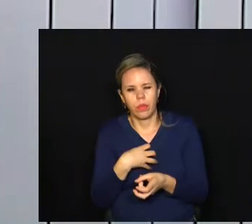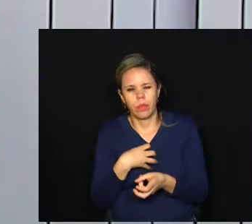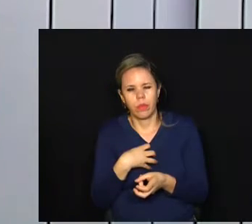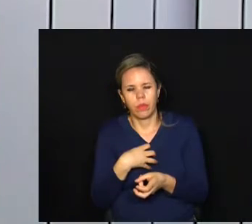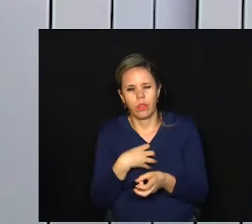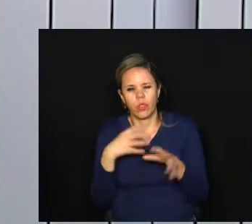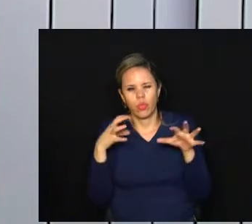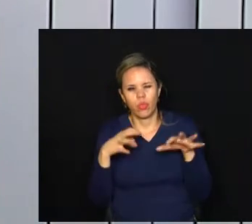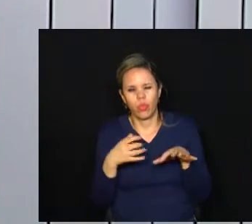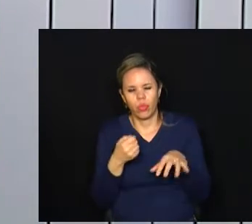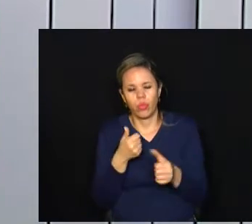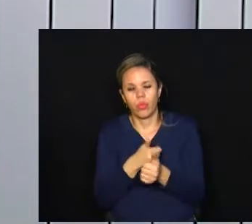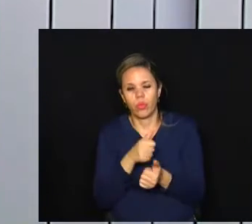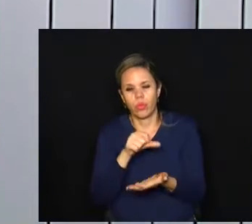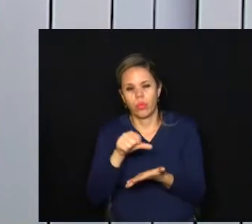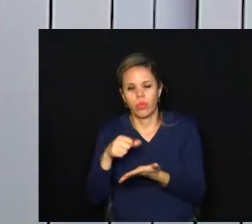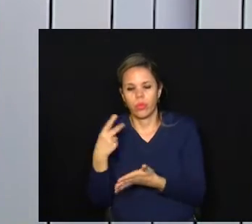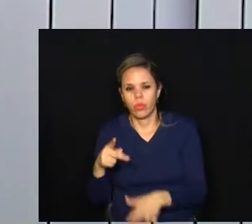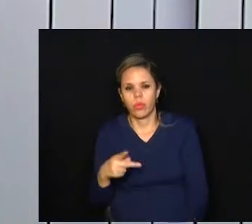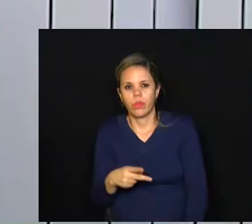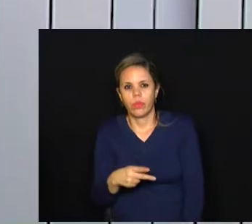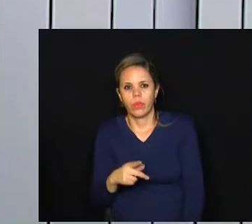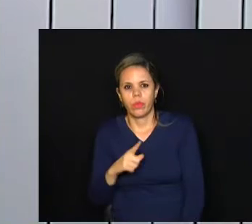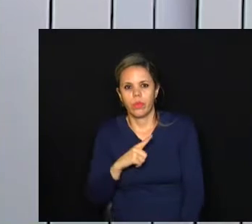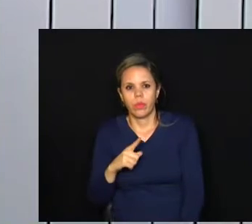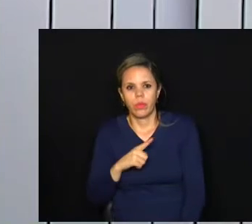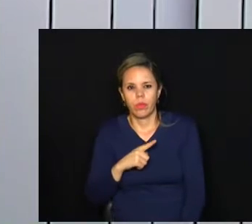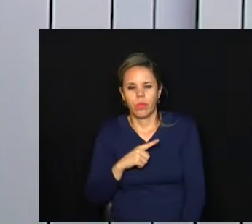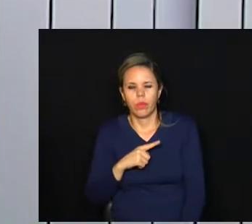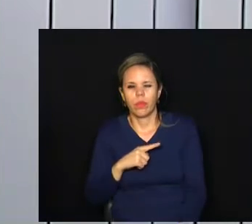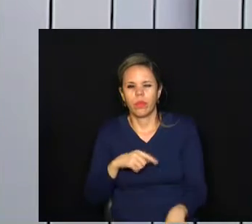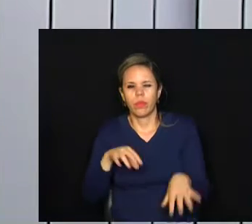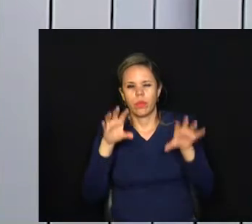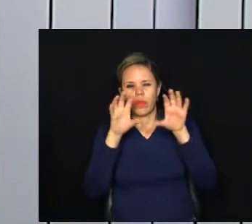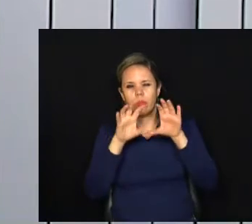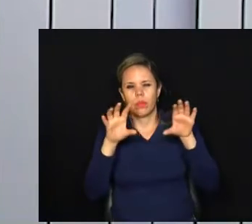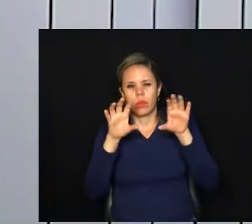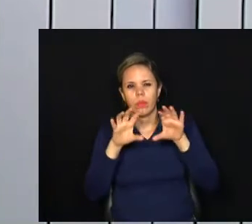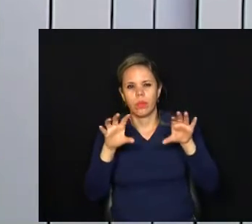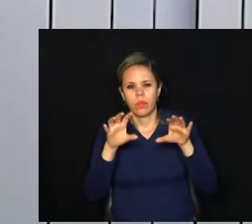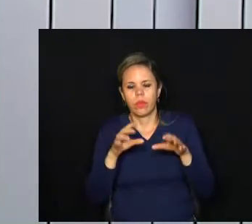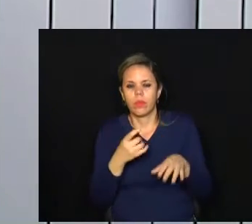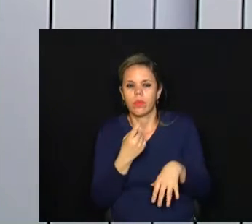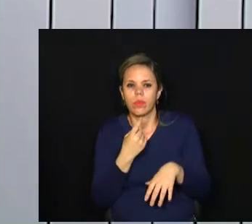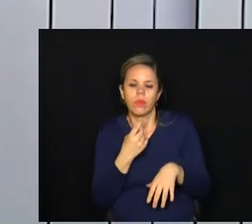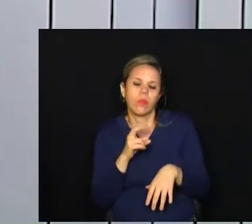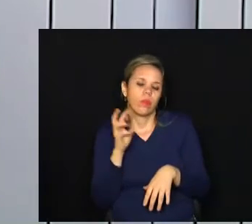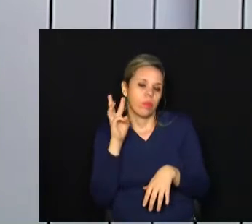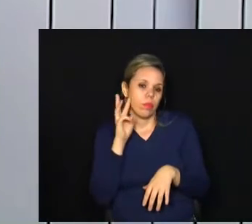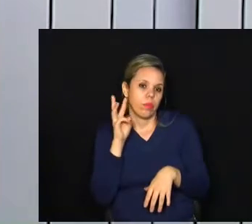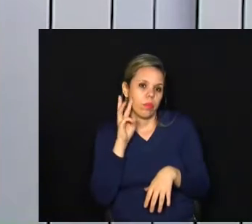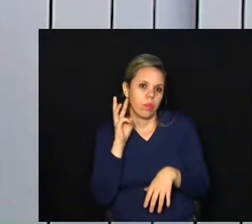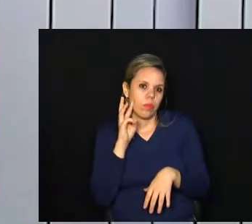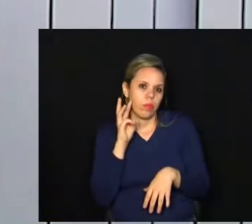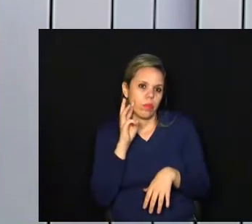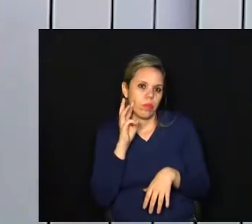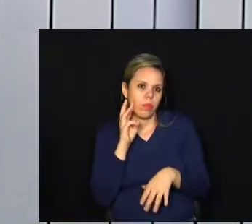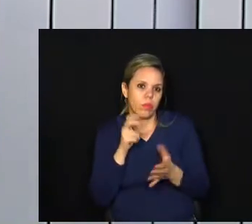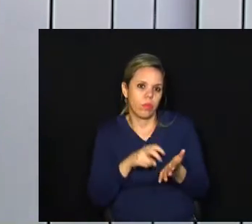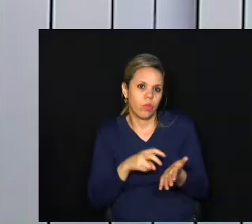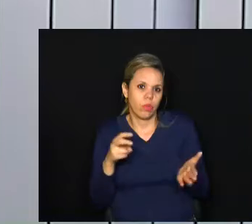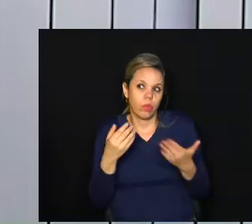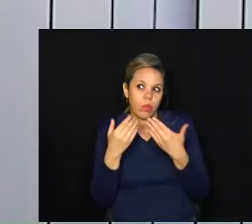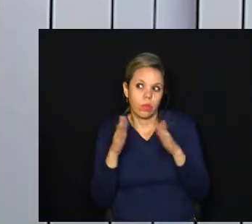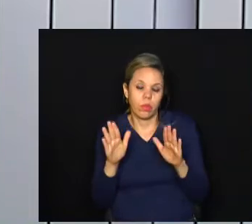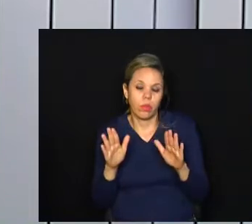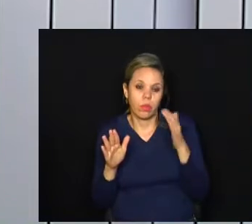uma chuvinha aí na sua região. E tem nebulosidade no céu aqui em Campinas nesta terça-feira. Amanheceu com o tempo